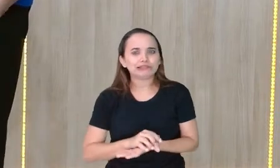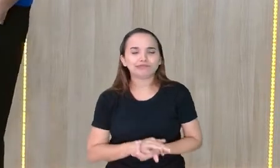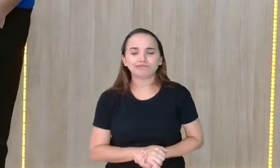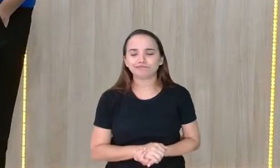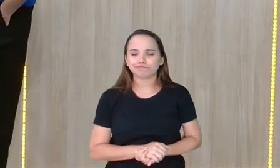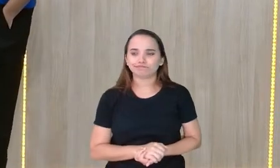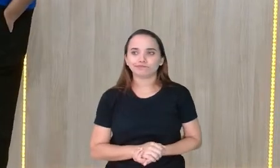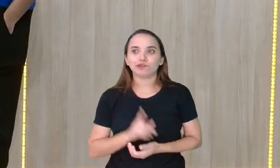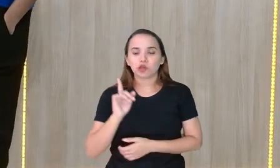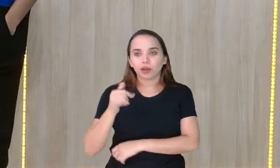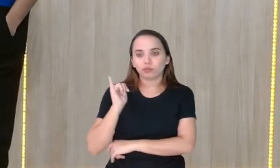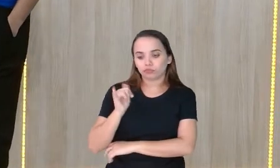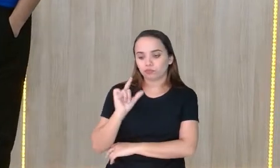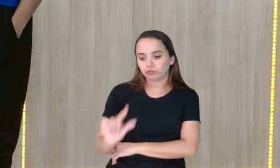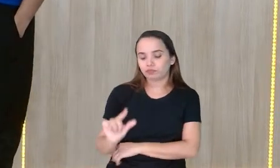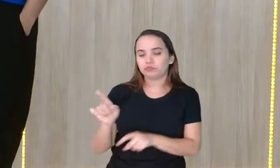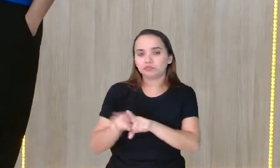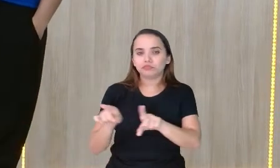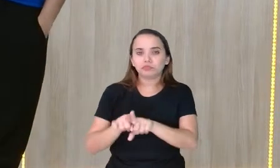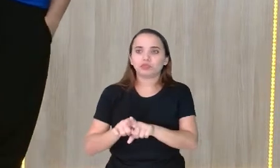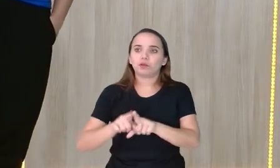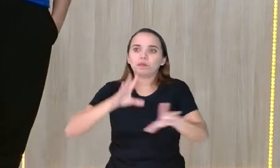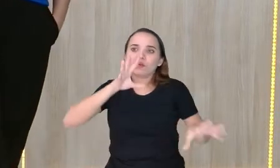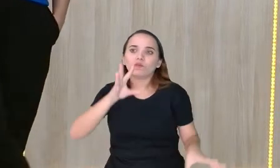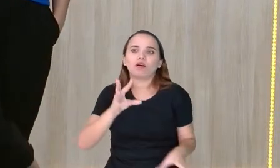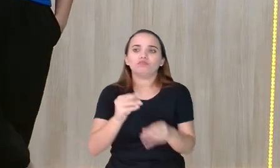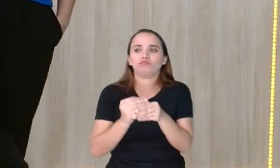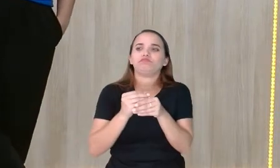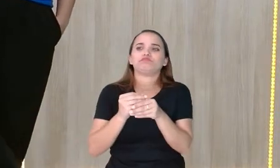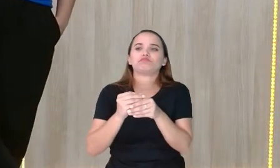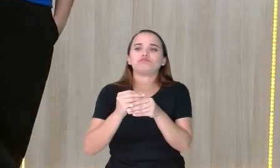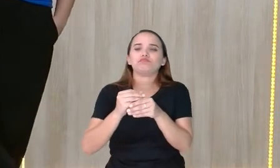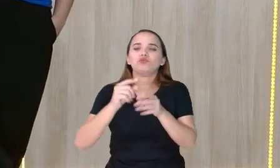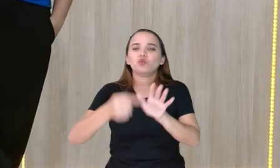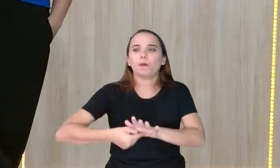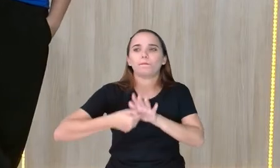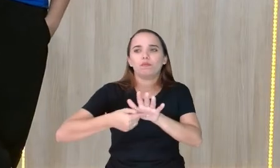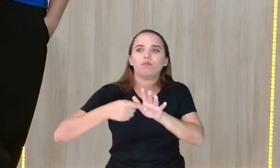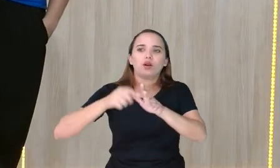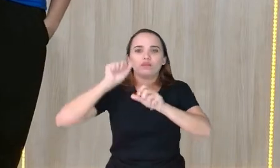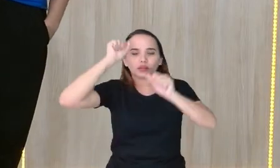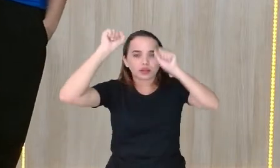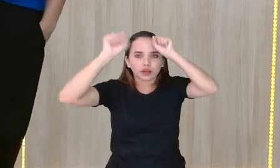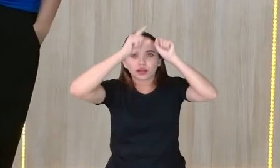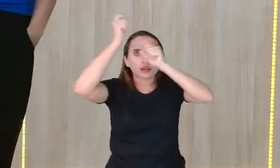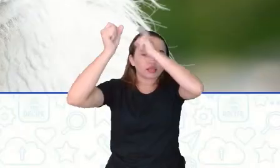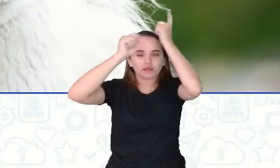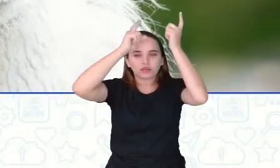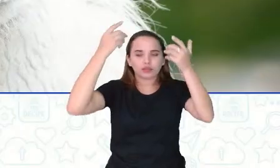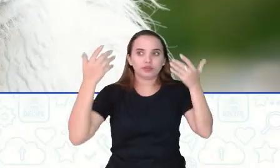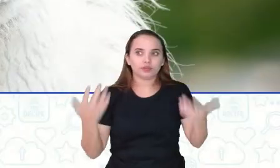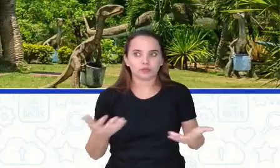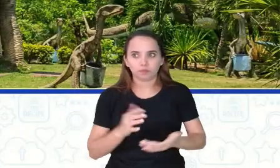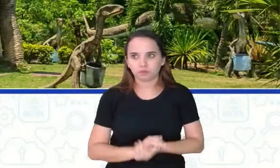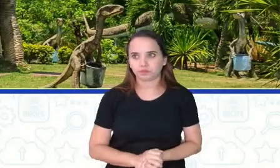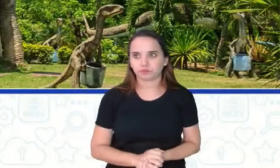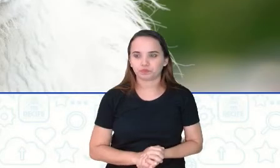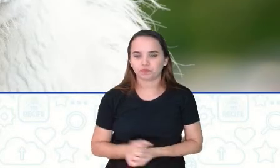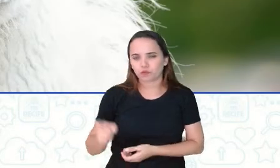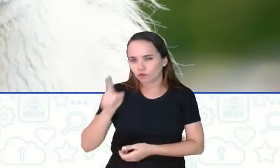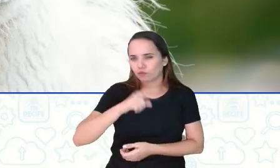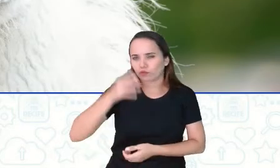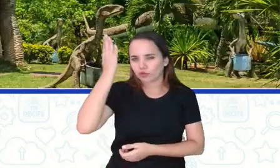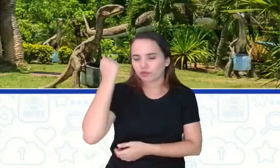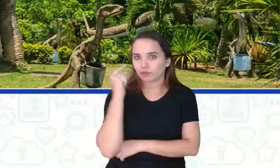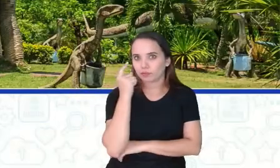O miniconto é também a síntese da criatividade, pessoal. E aí, vocês sabiam? Eu